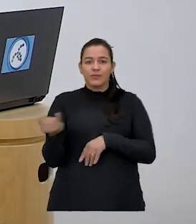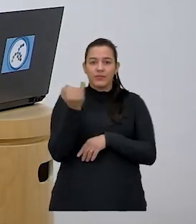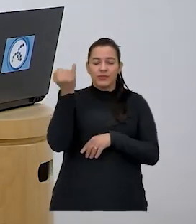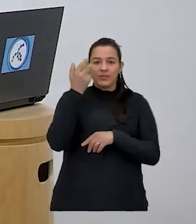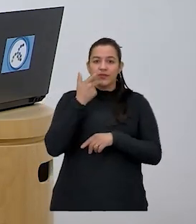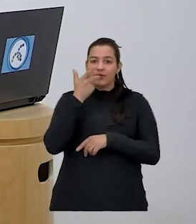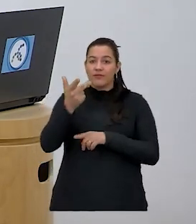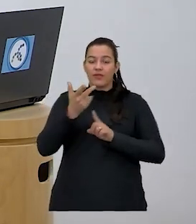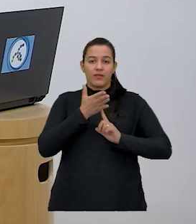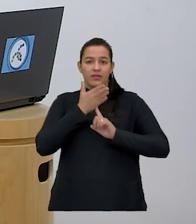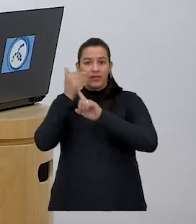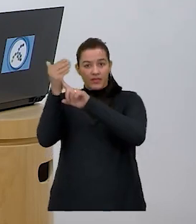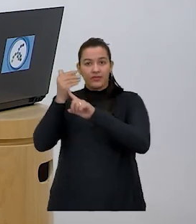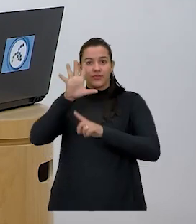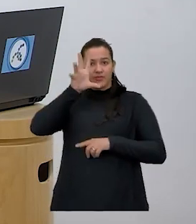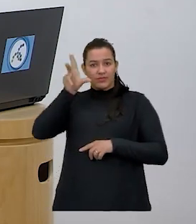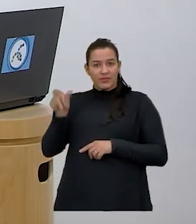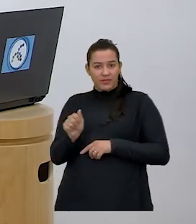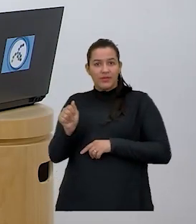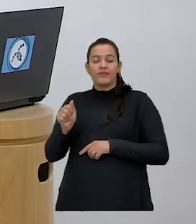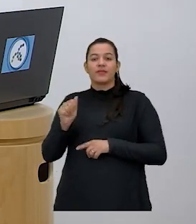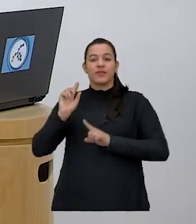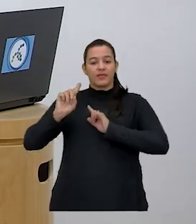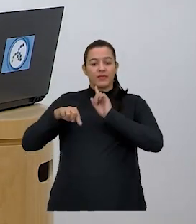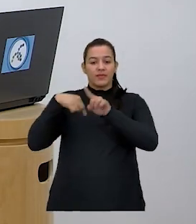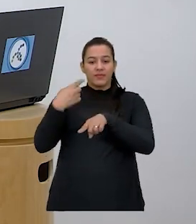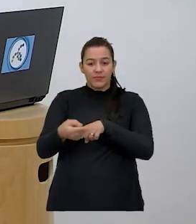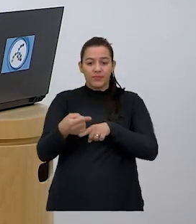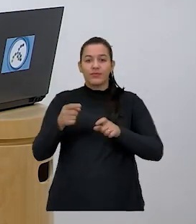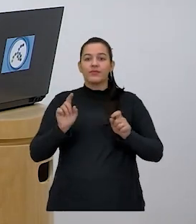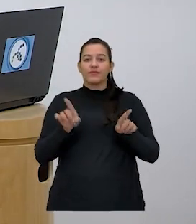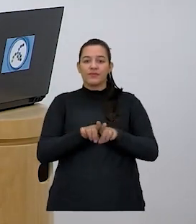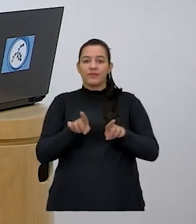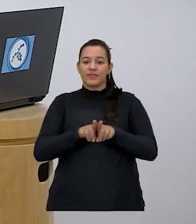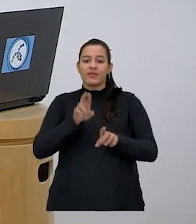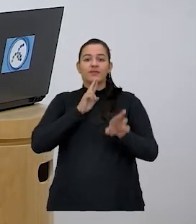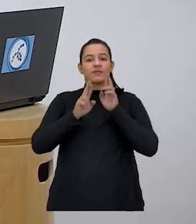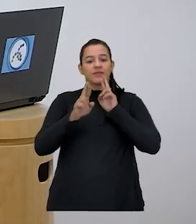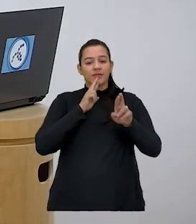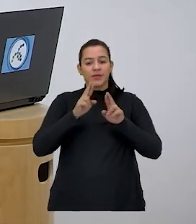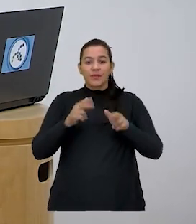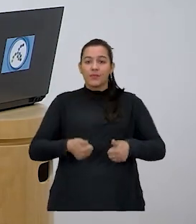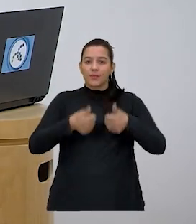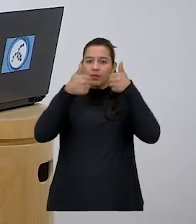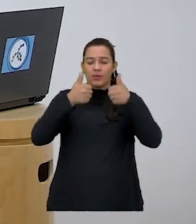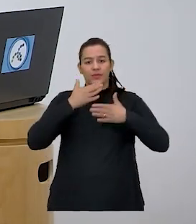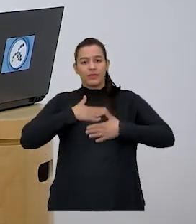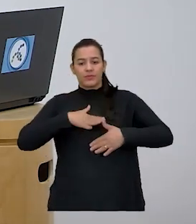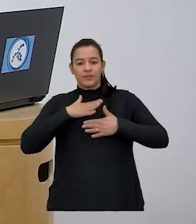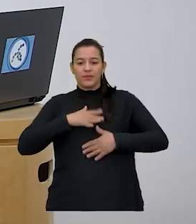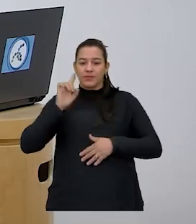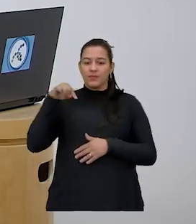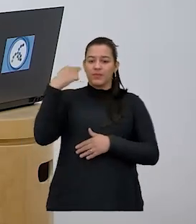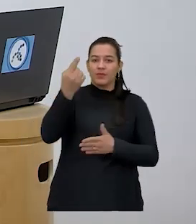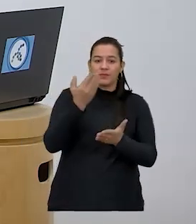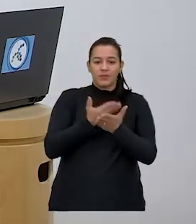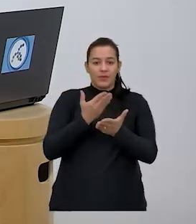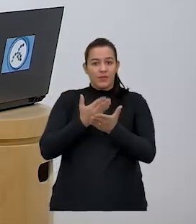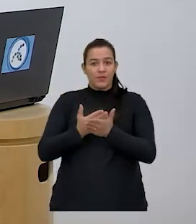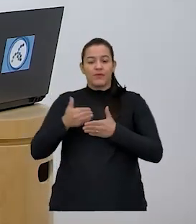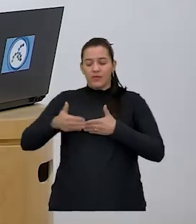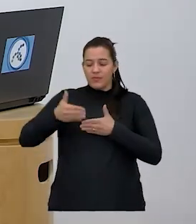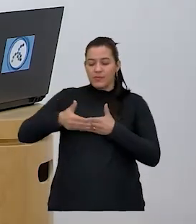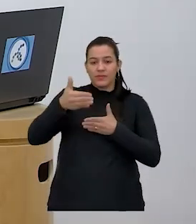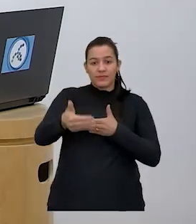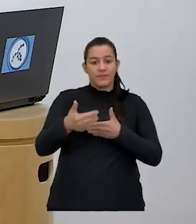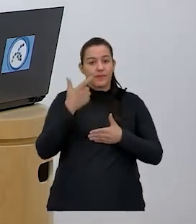tecnologia na África, né? Então a gente vai depois aí passar aí as respostas aí com uma melhor tranquilidade na próxima aula, porque vai ter uma sequência. Assista